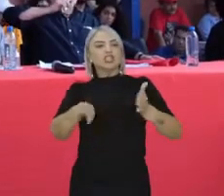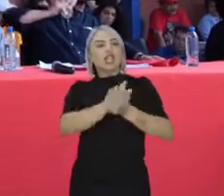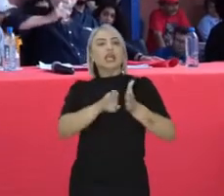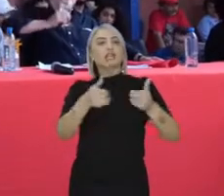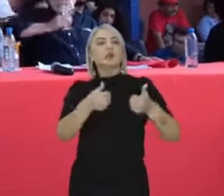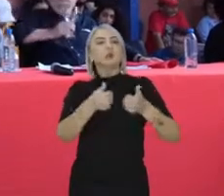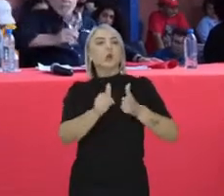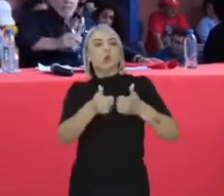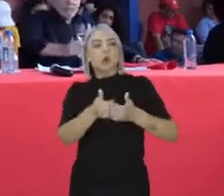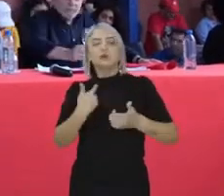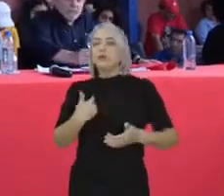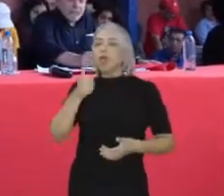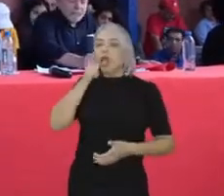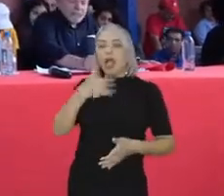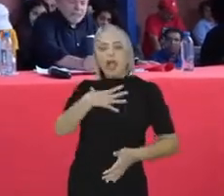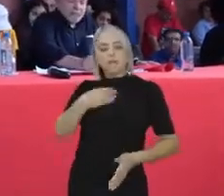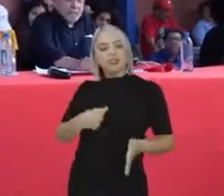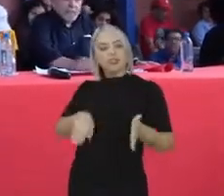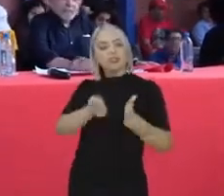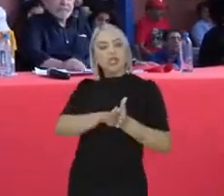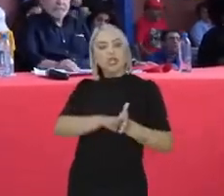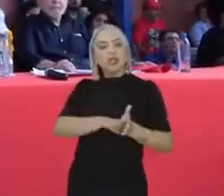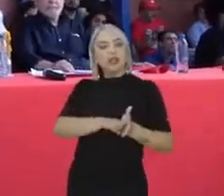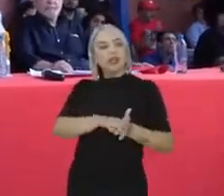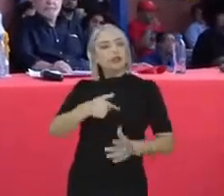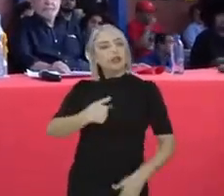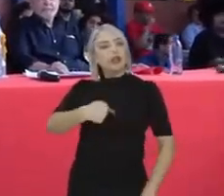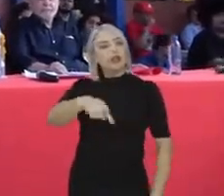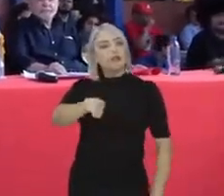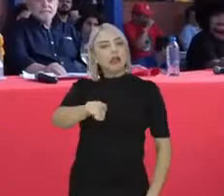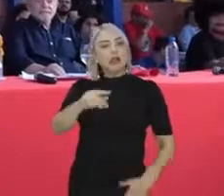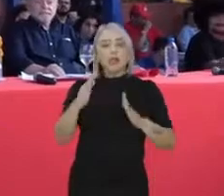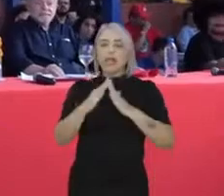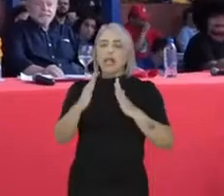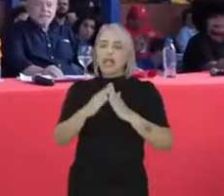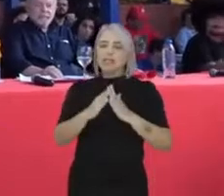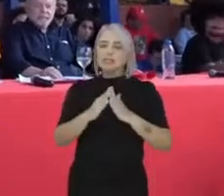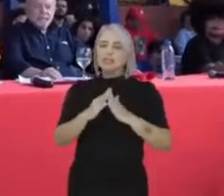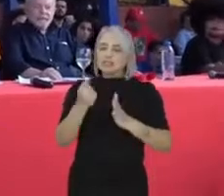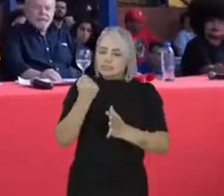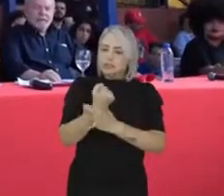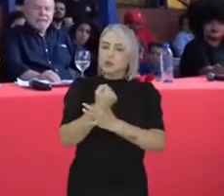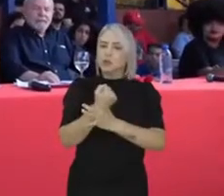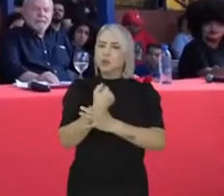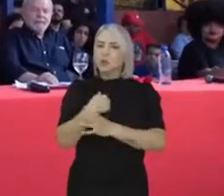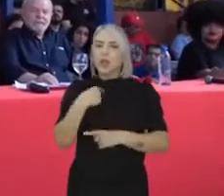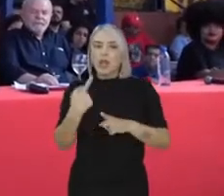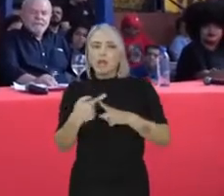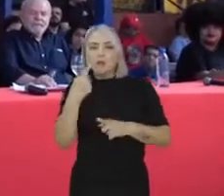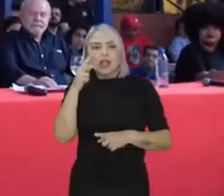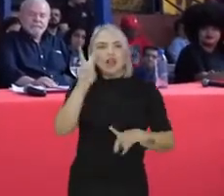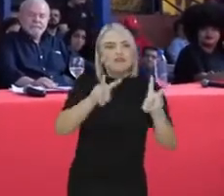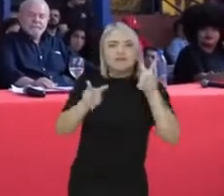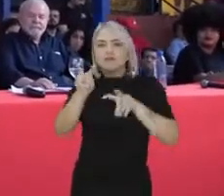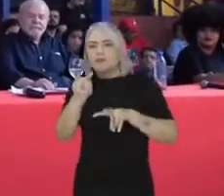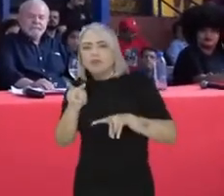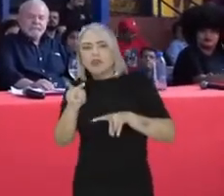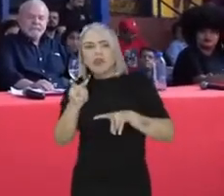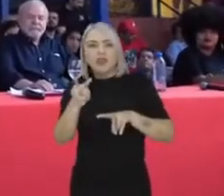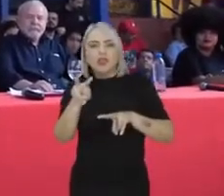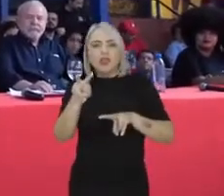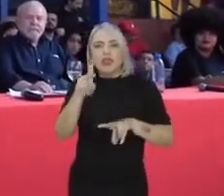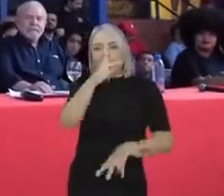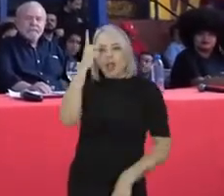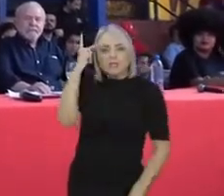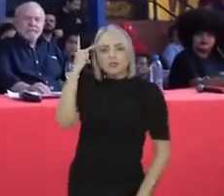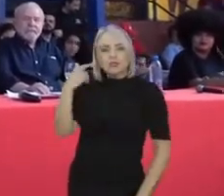e ela vai para casa segura, porque ela consegue enxergar o rosto das pessoas que estão vindo no contrafluxo, ela se